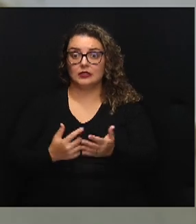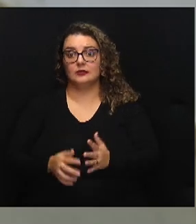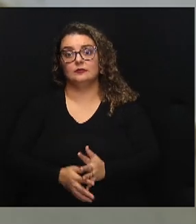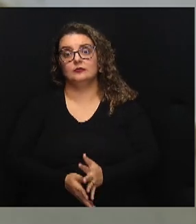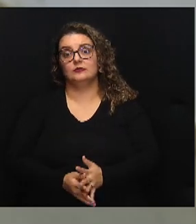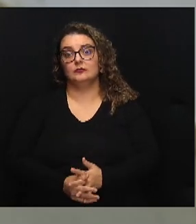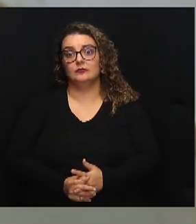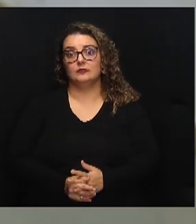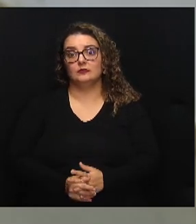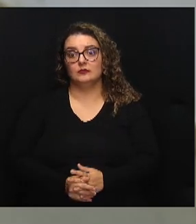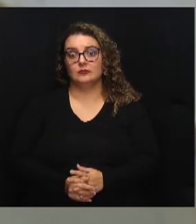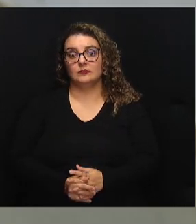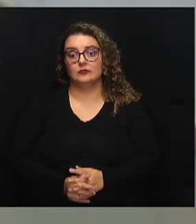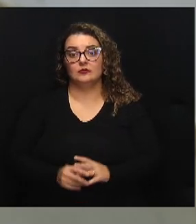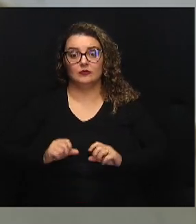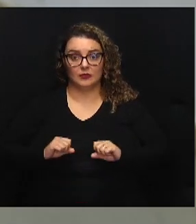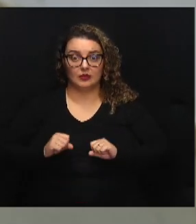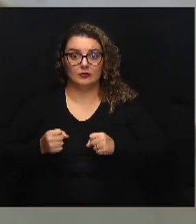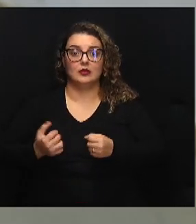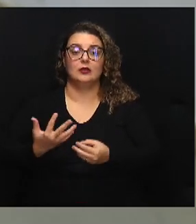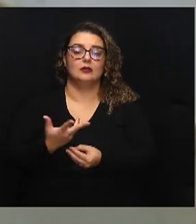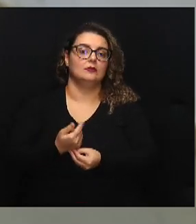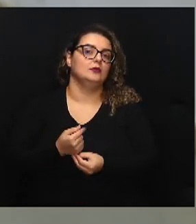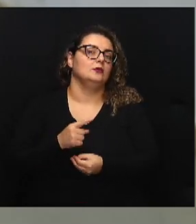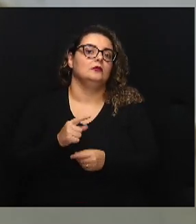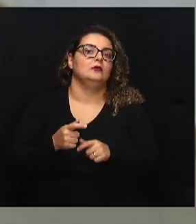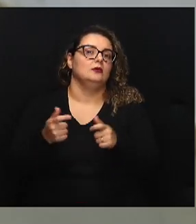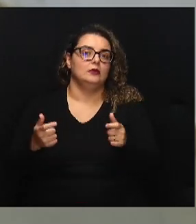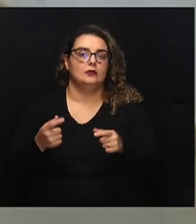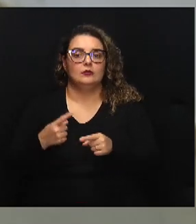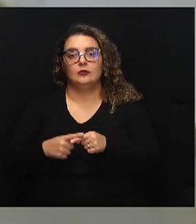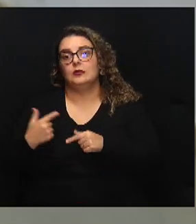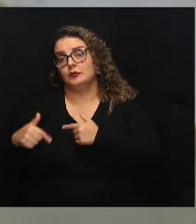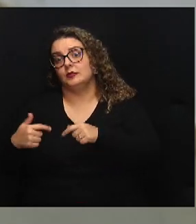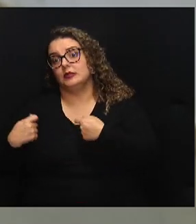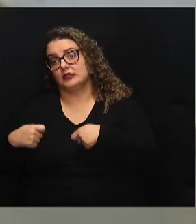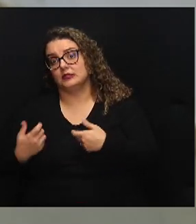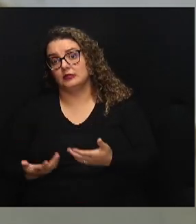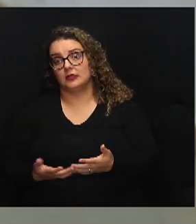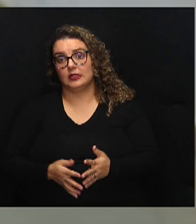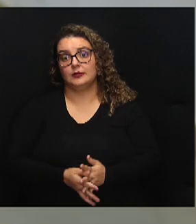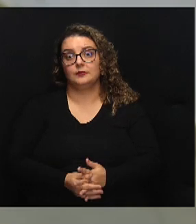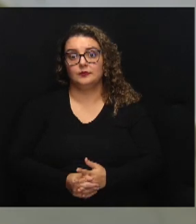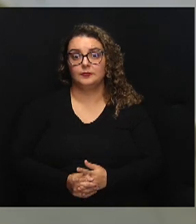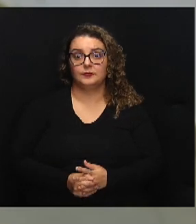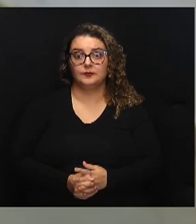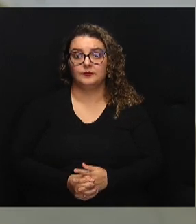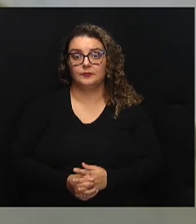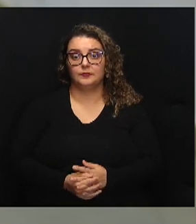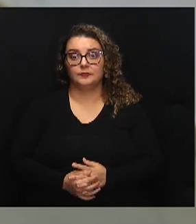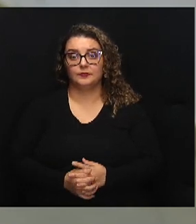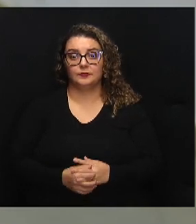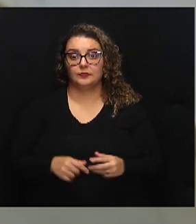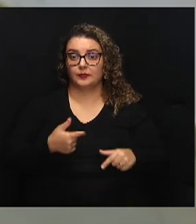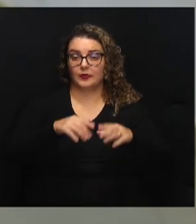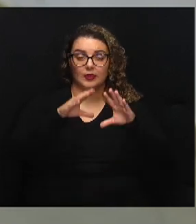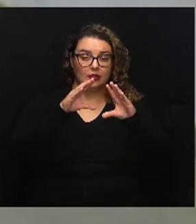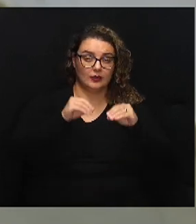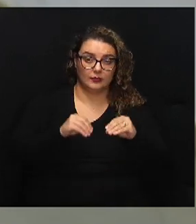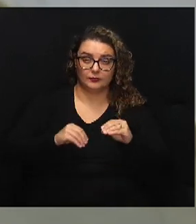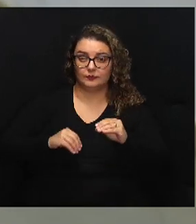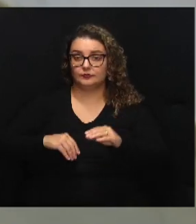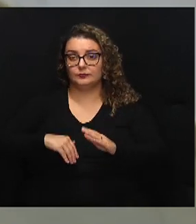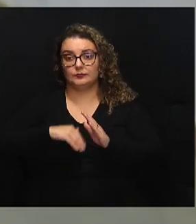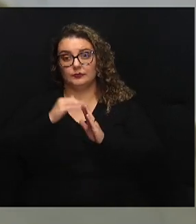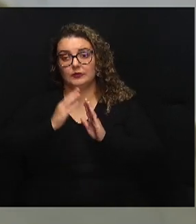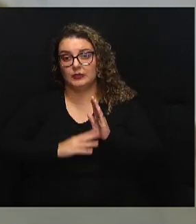a minha dedicação com a arte não era tanto, porque eu tinha que trabalhar. Então, eu trabalhava à noite, pintava à noite,